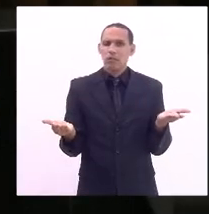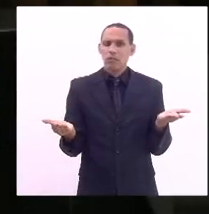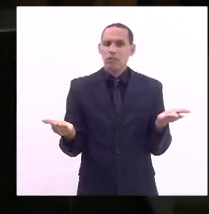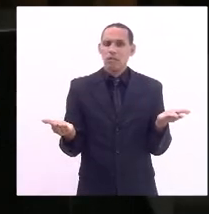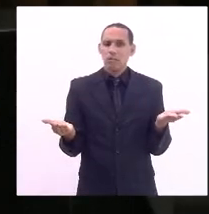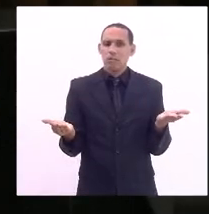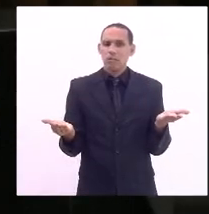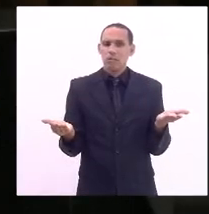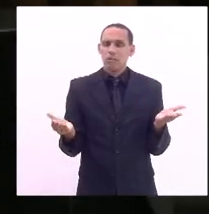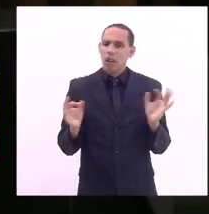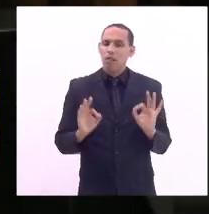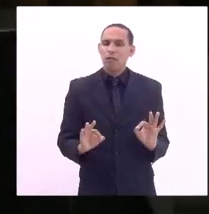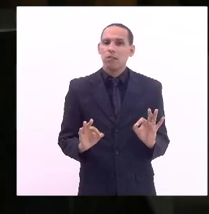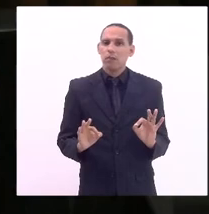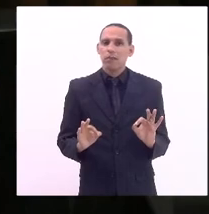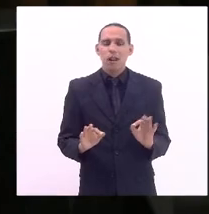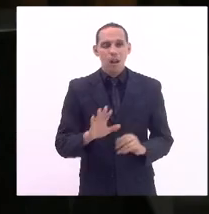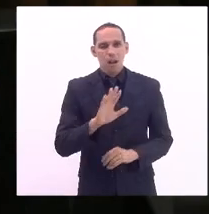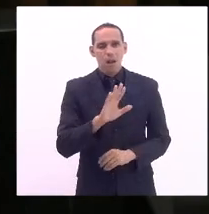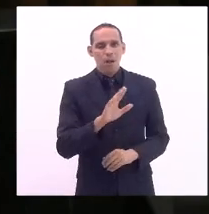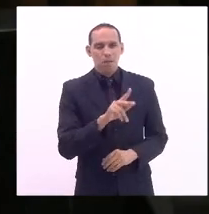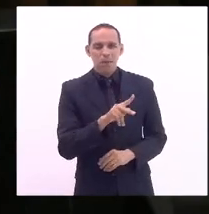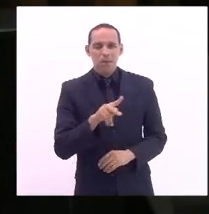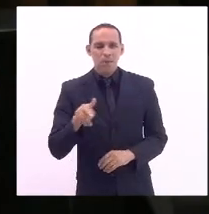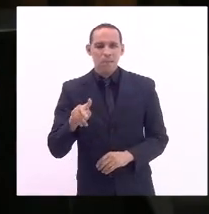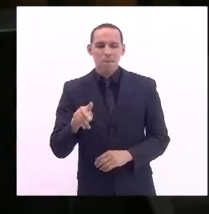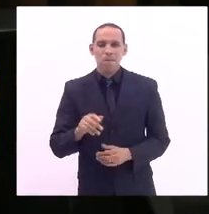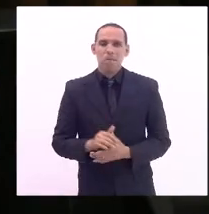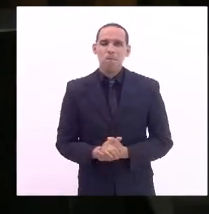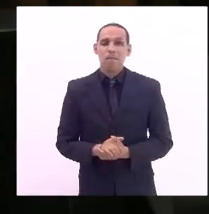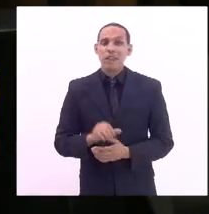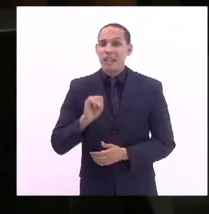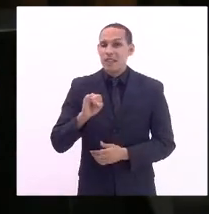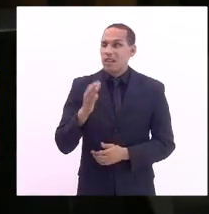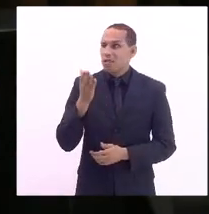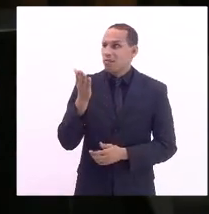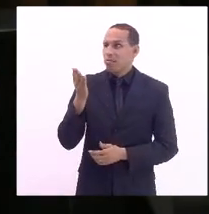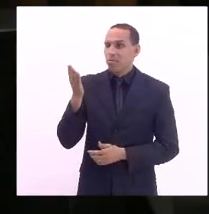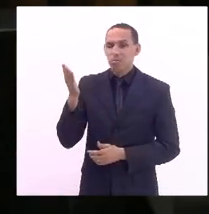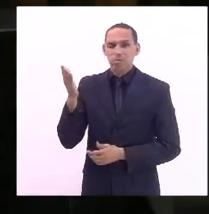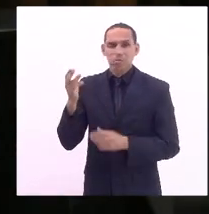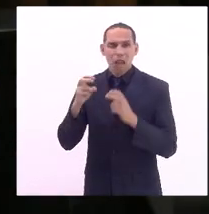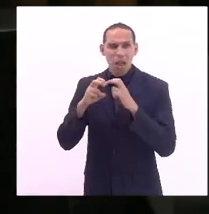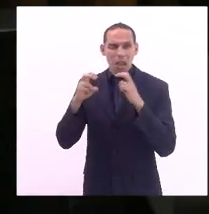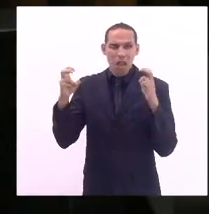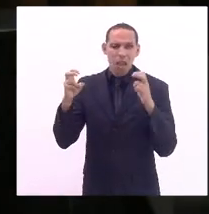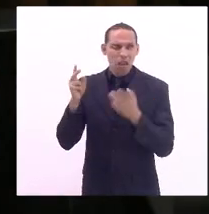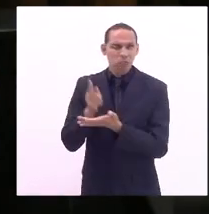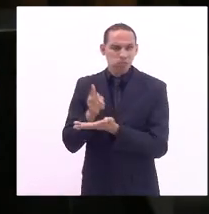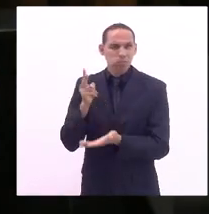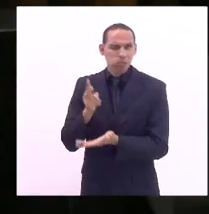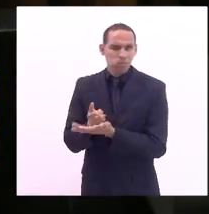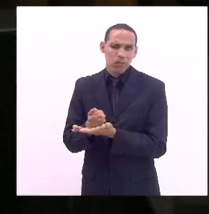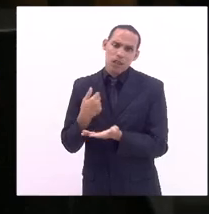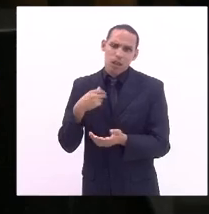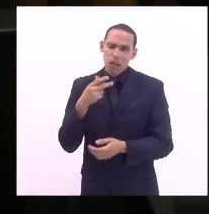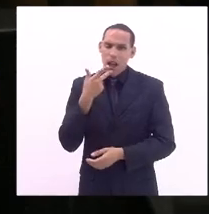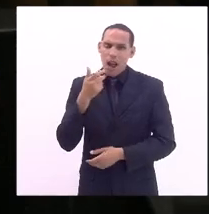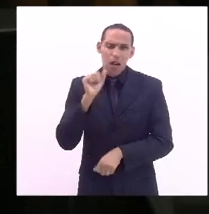estamos... Olha só, senhora presidente, se continuar a gritaria,